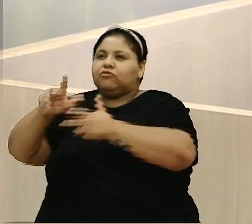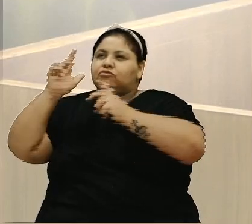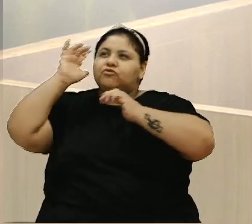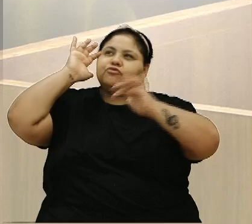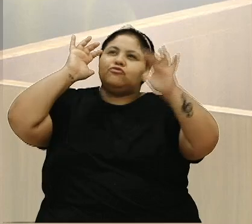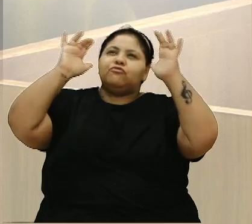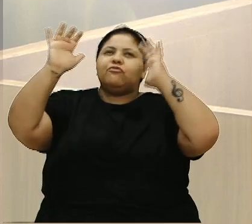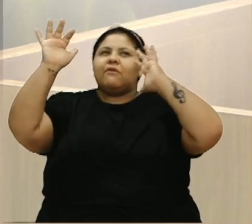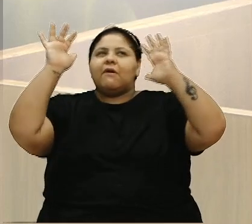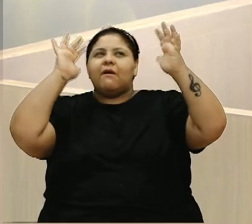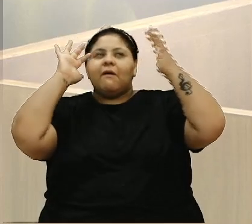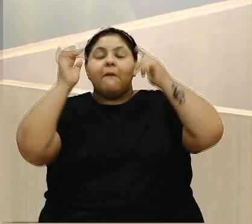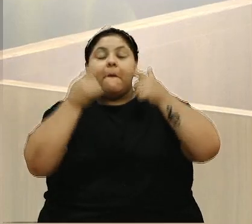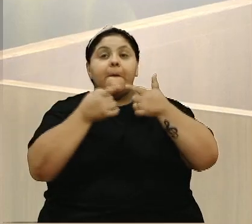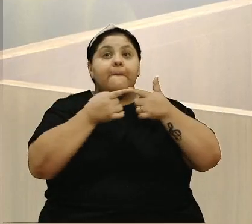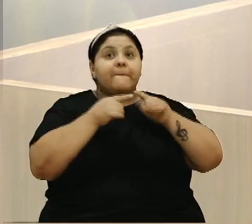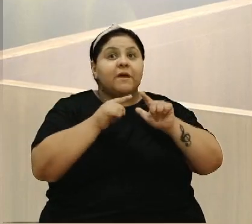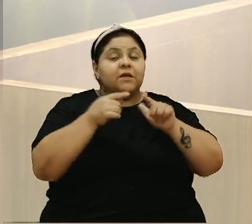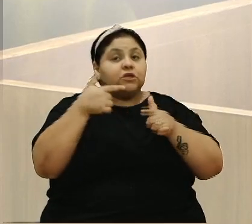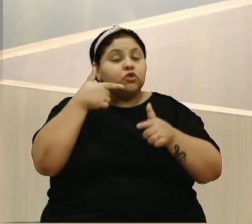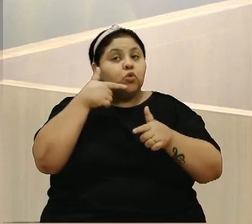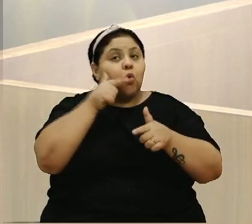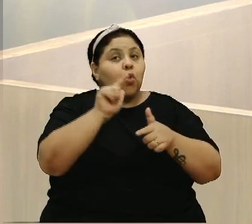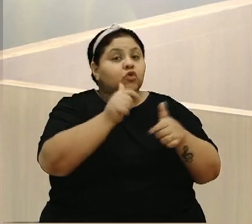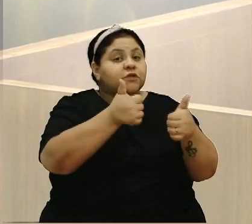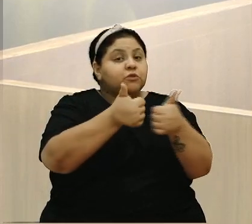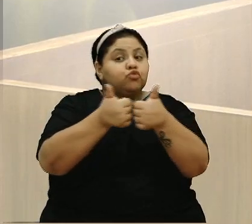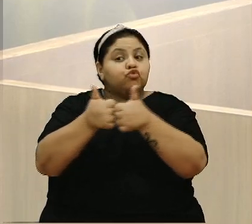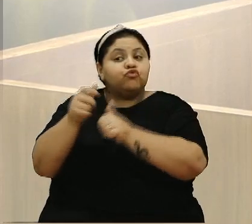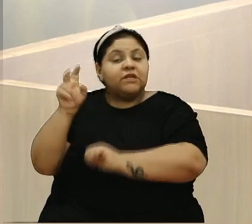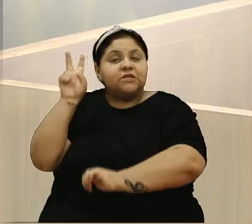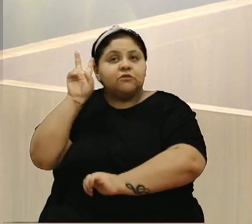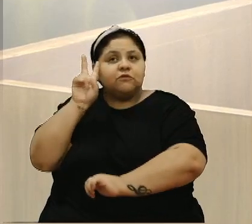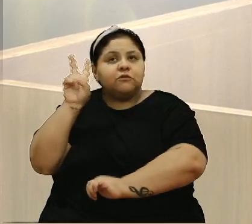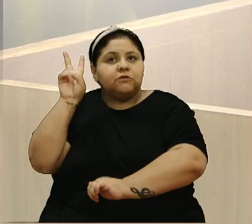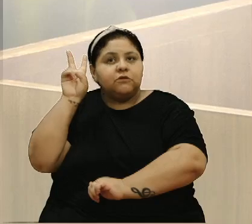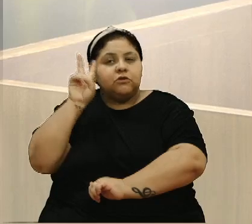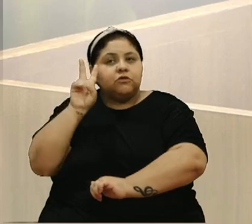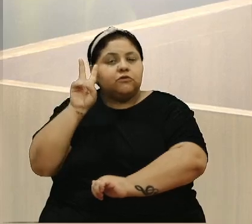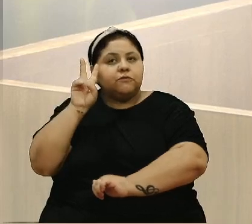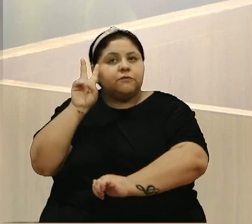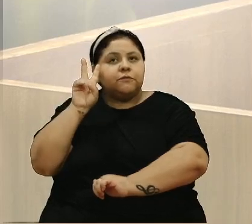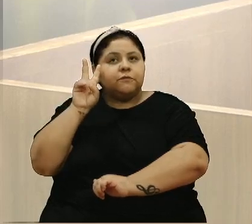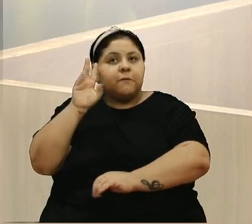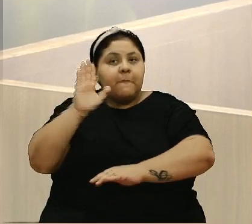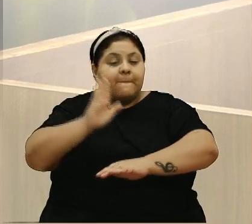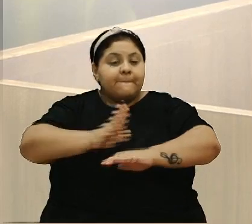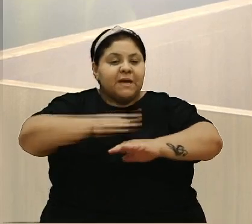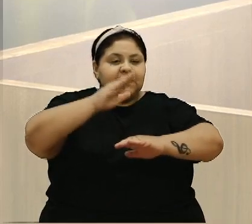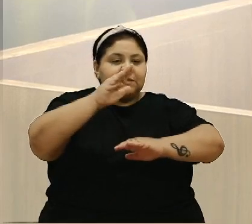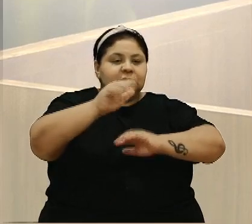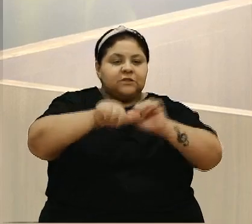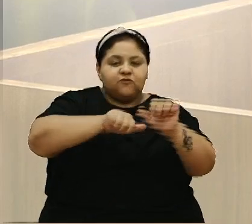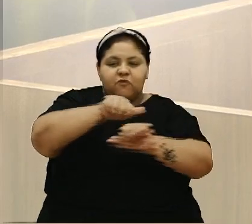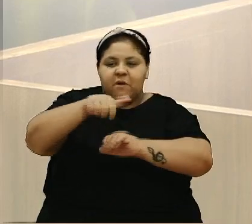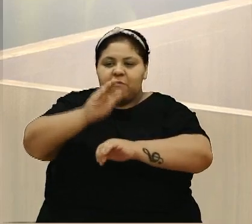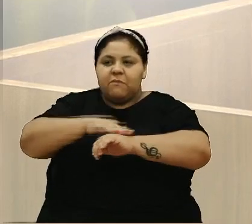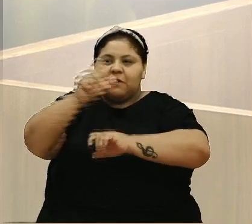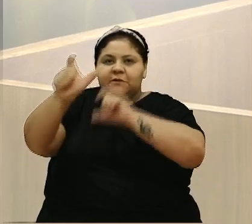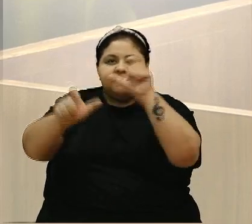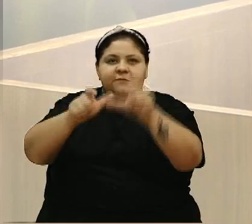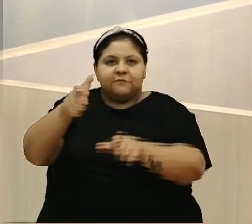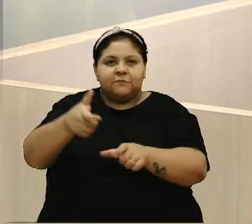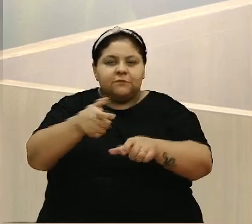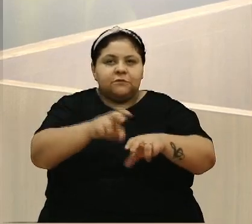tudo, nós conseguimos, através das histórias, nos fazermos mais humanos. Por